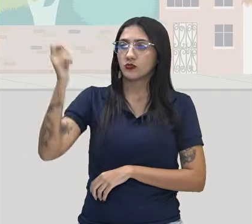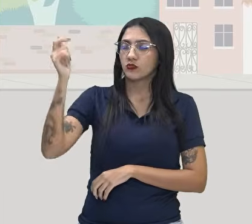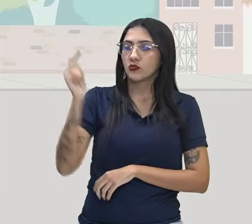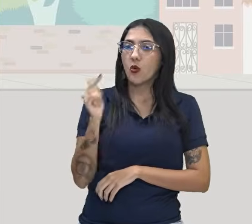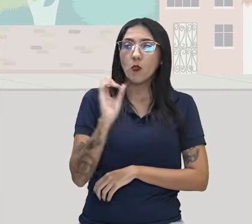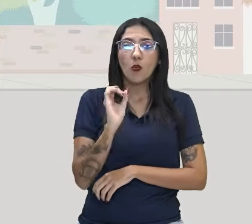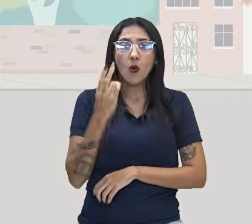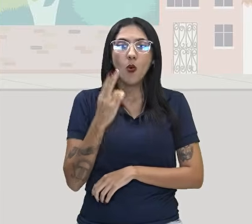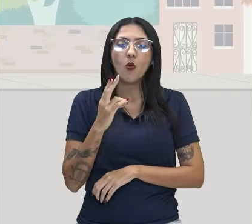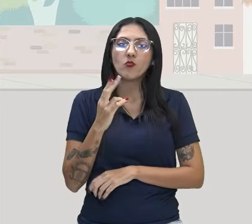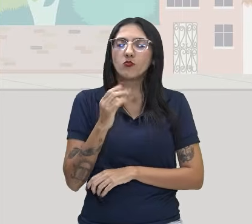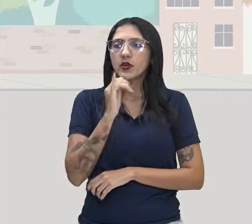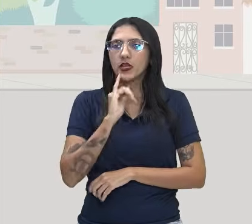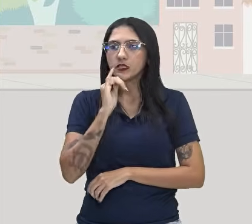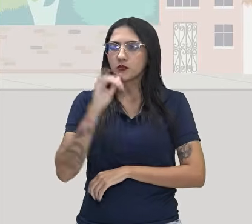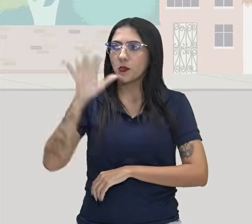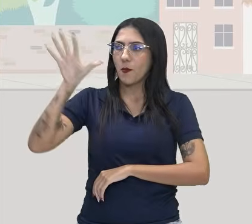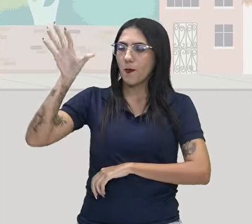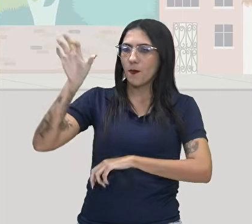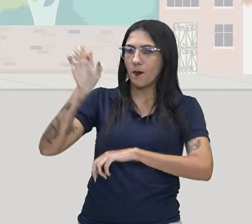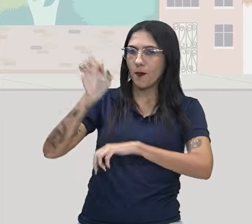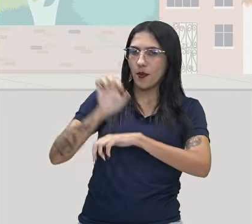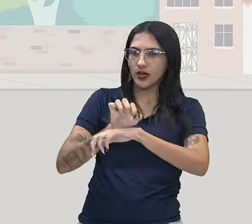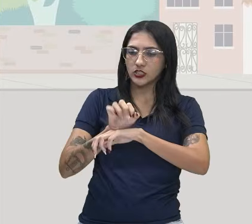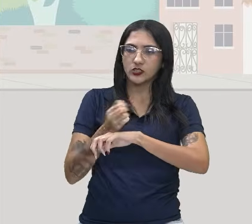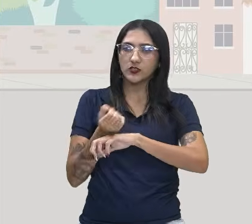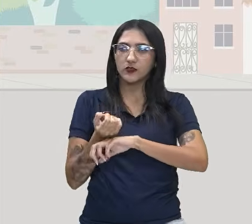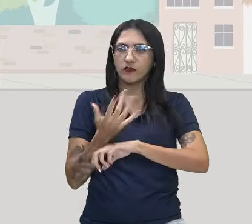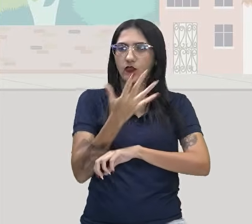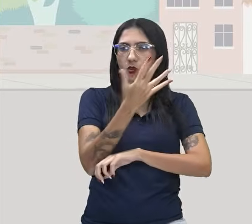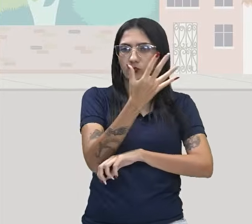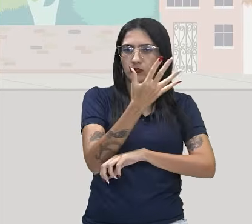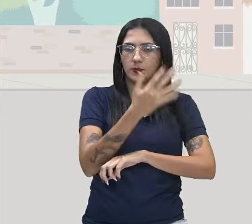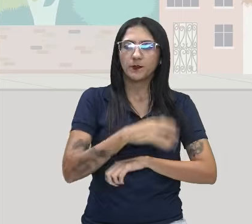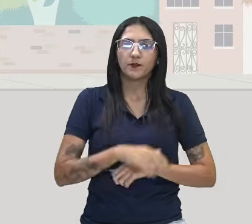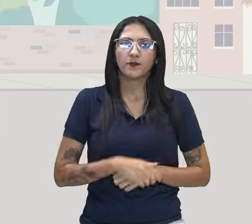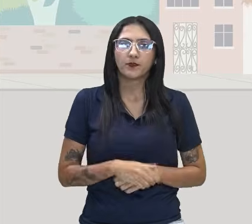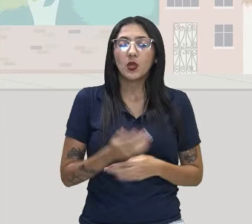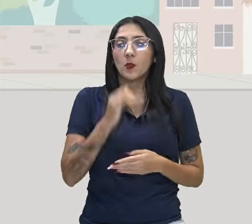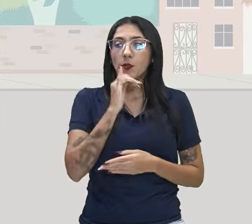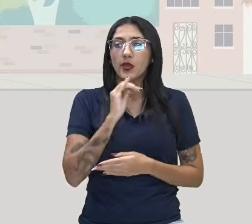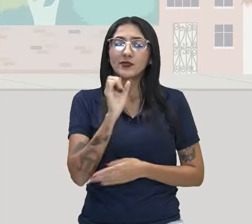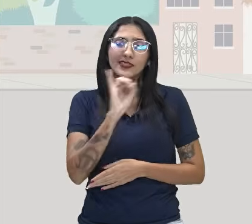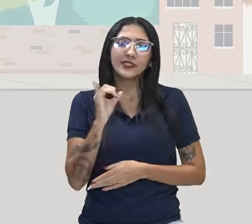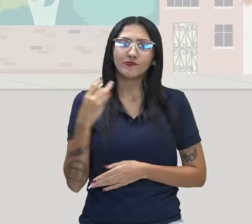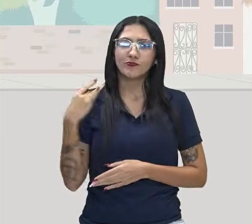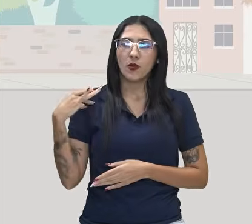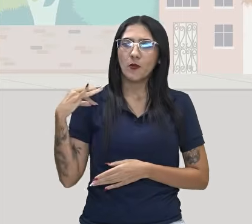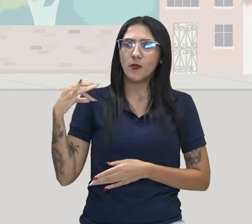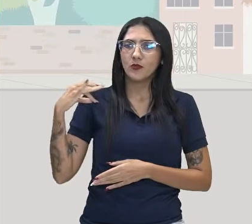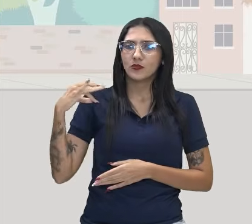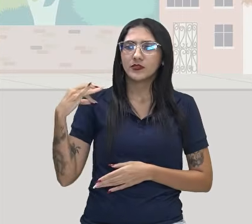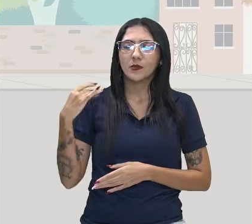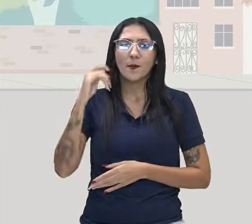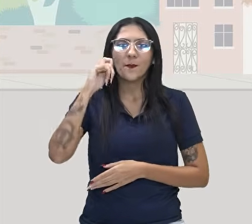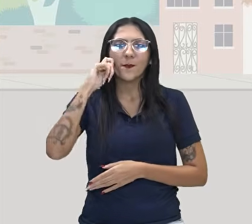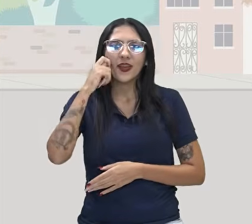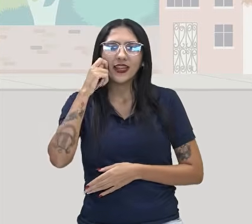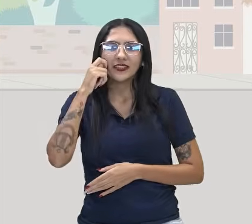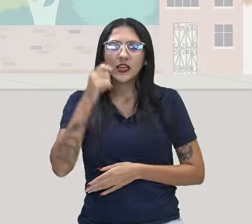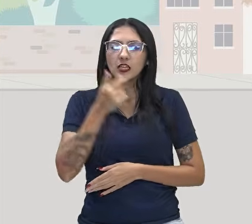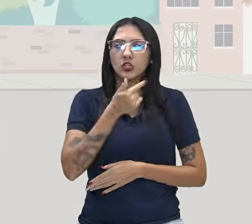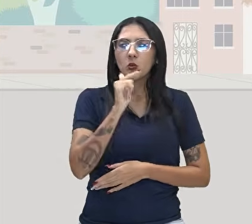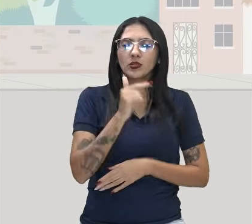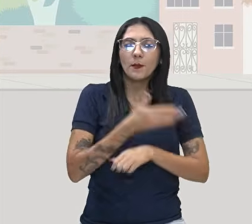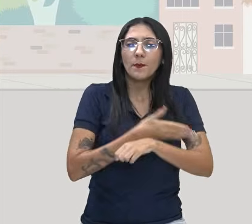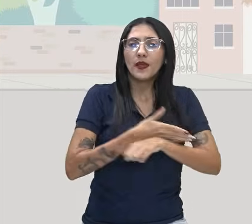pode refletir. O que normalmente, quando a gente utiliza uma blusa preta e uma blusa branca, qual que a gente vai sentir calor